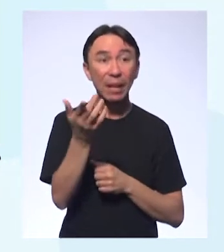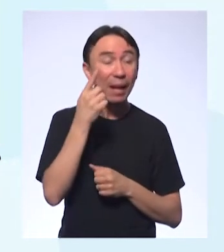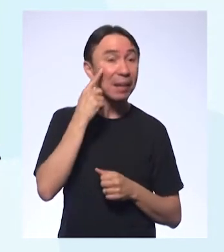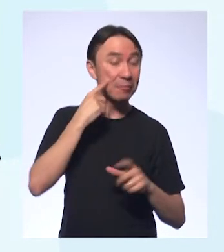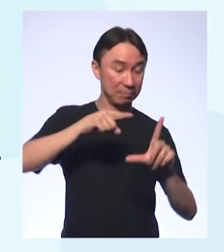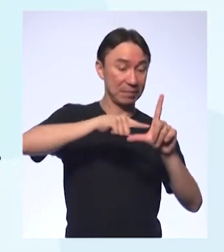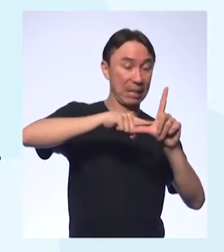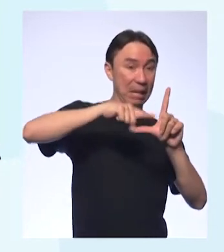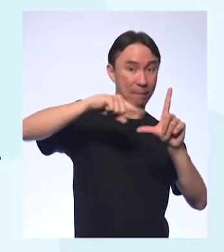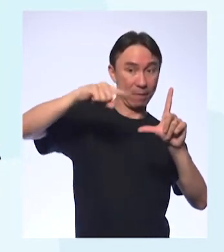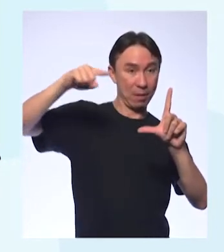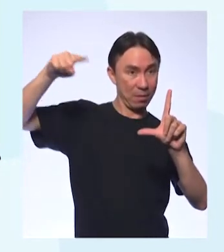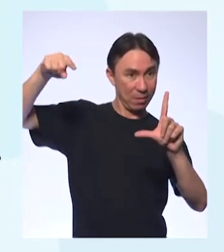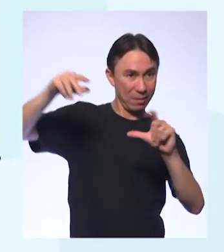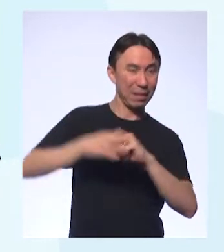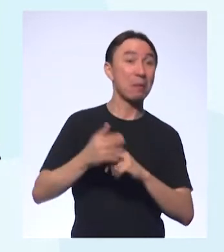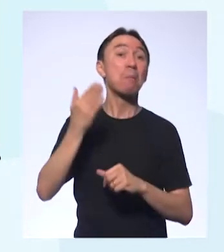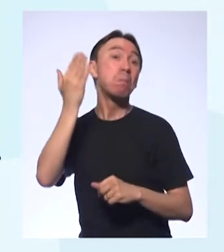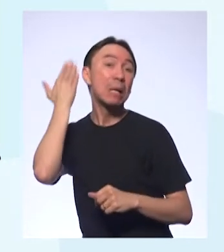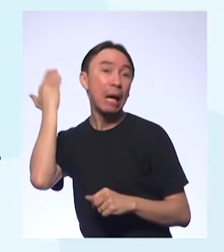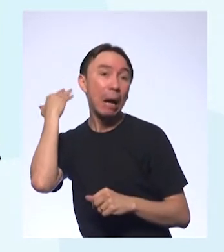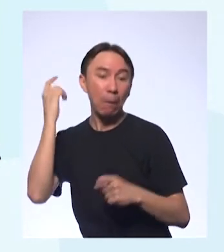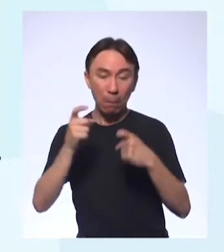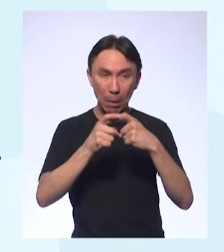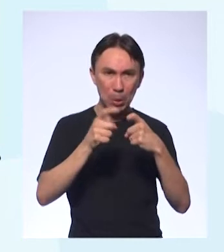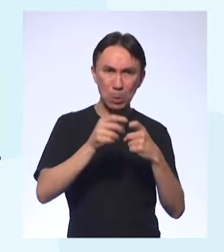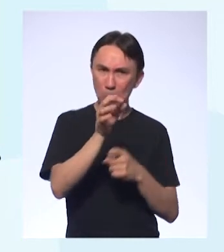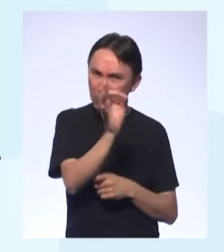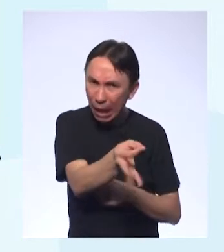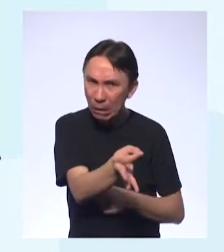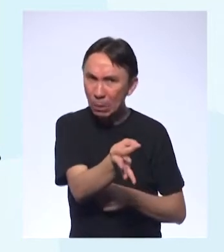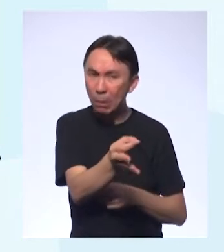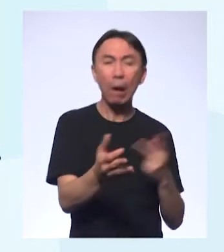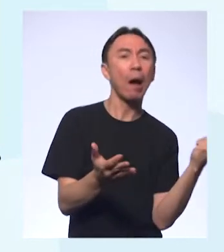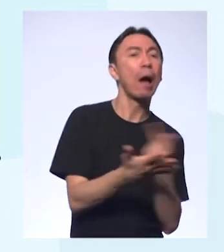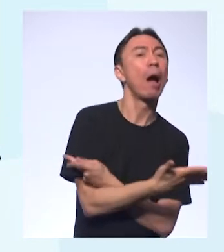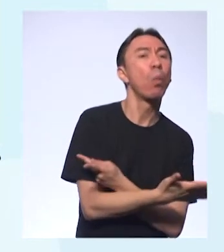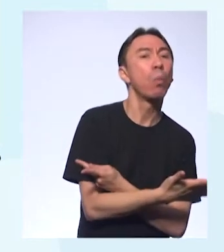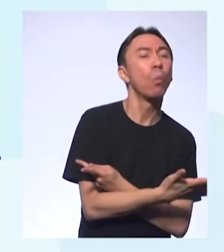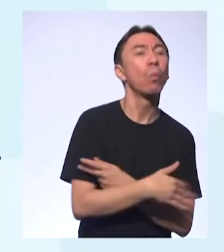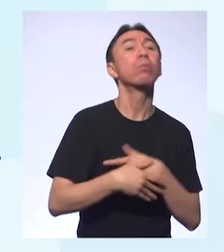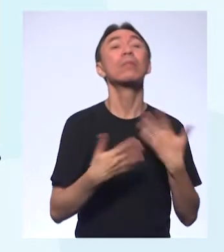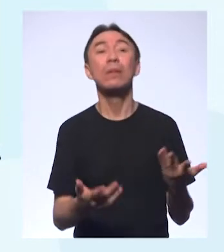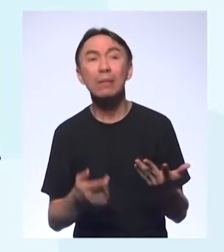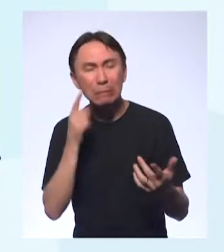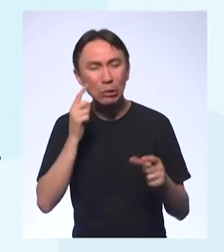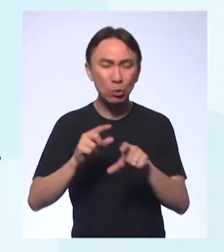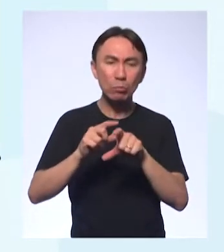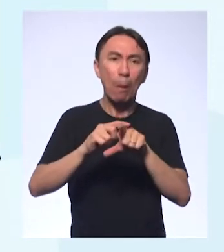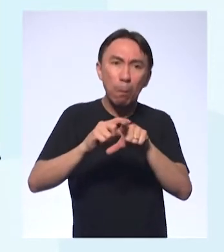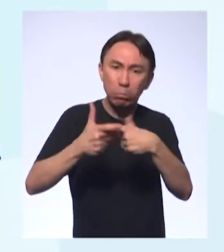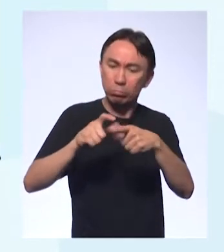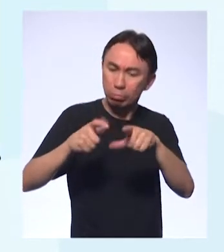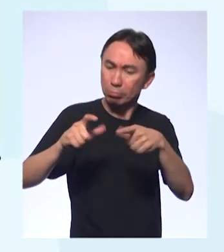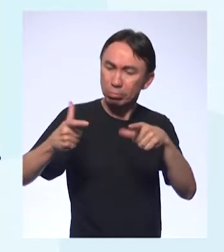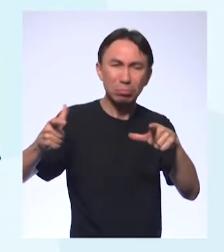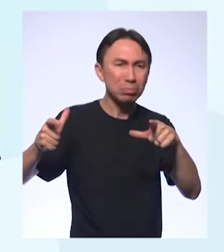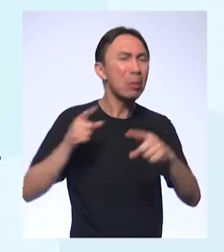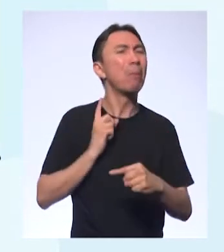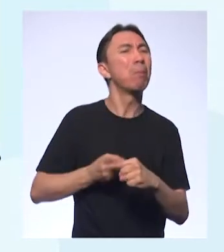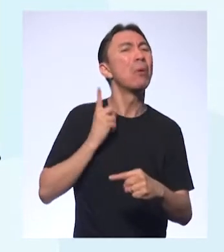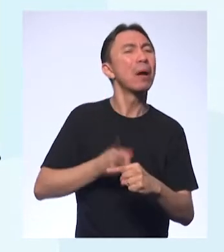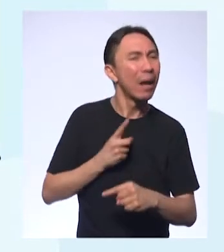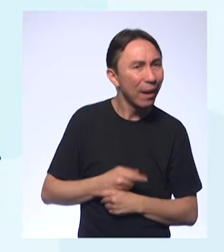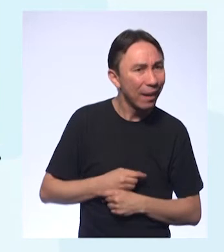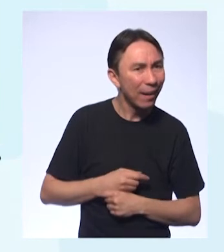gráfico, os médicos estavam corretos em suas previsões? Por que esse número vem crescendo nos últimos anos? Então